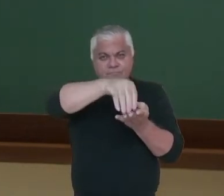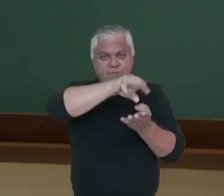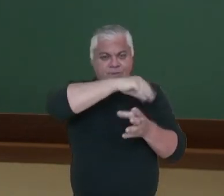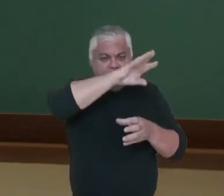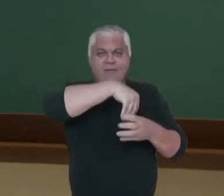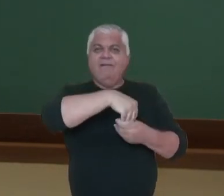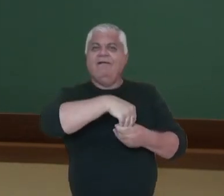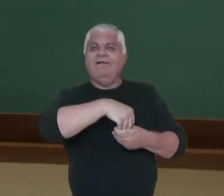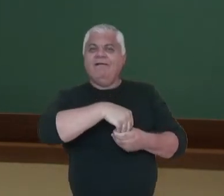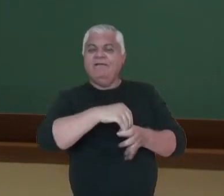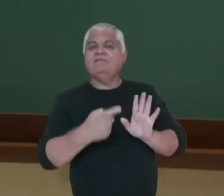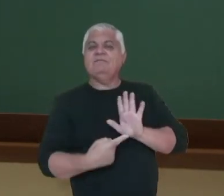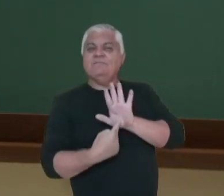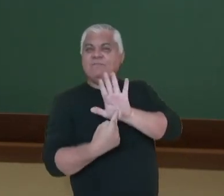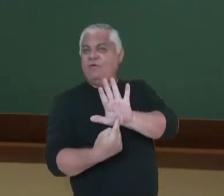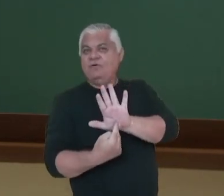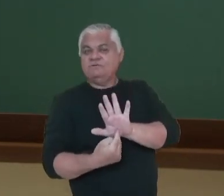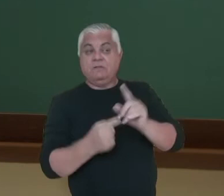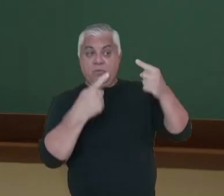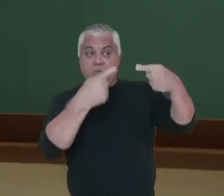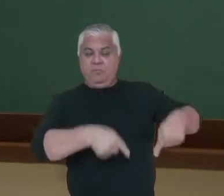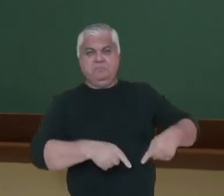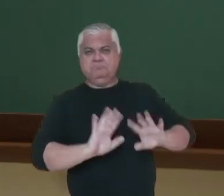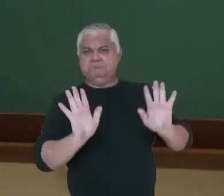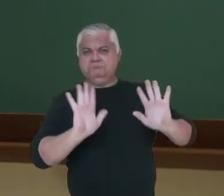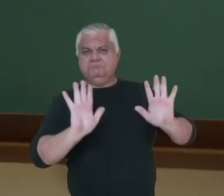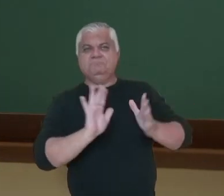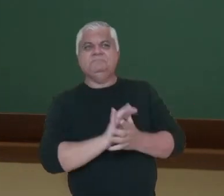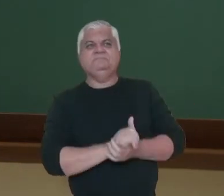de demonstração. Ela não visa a competição.